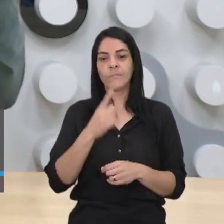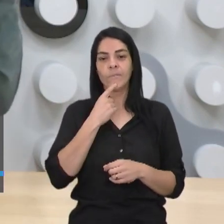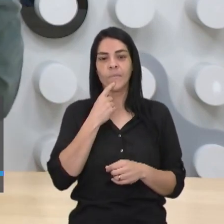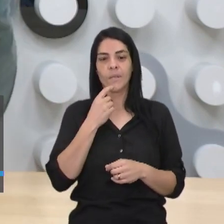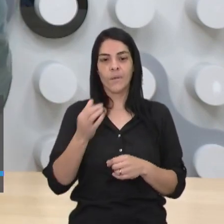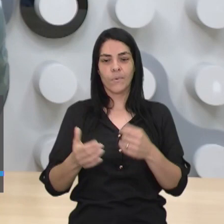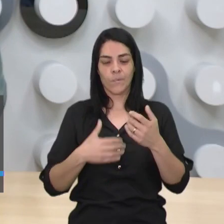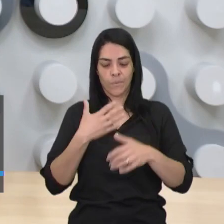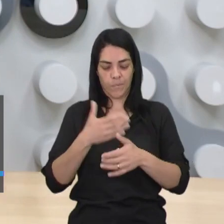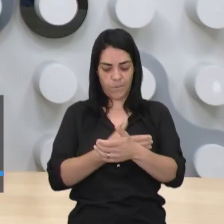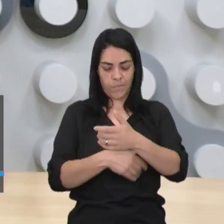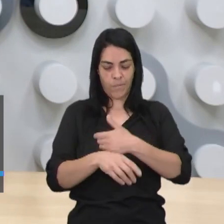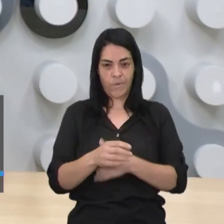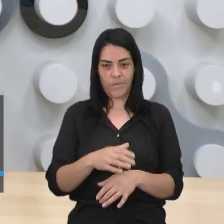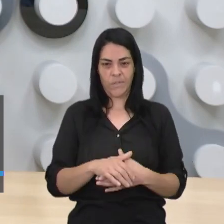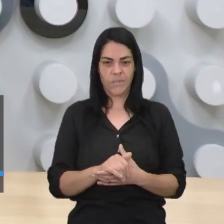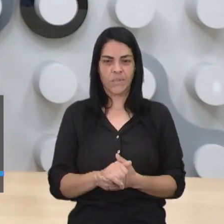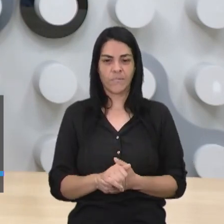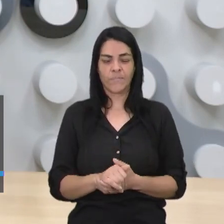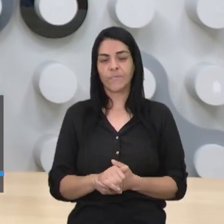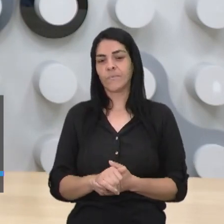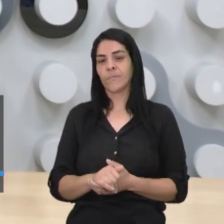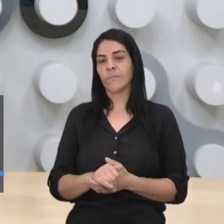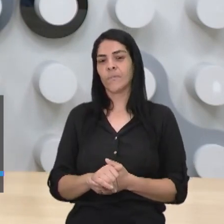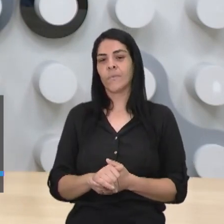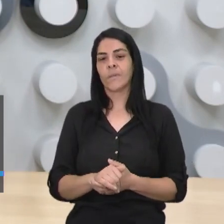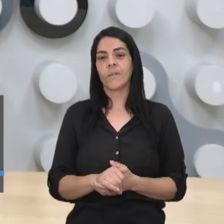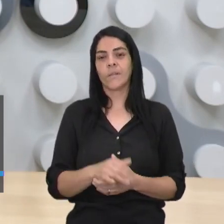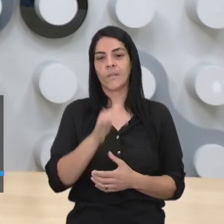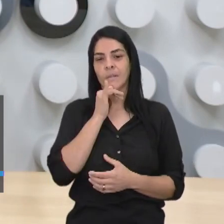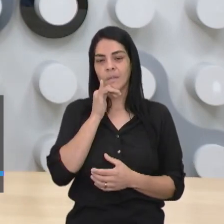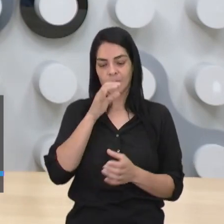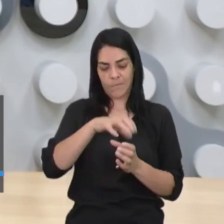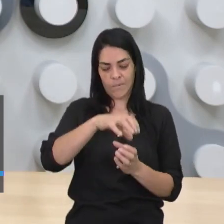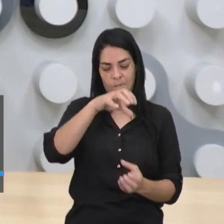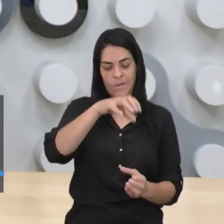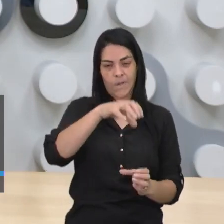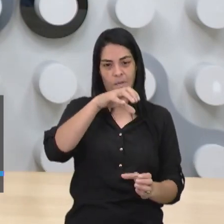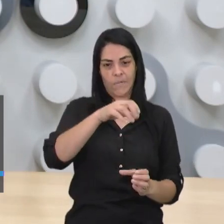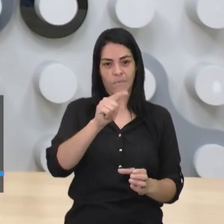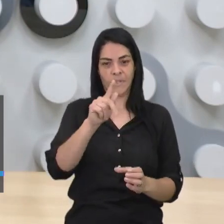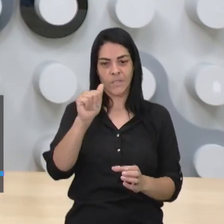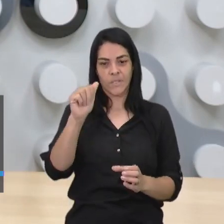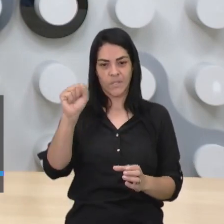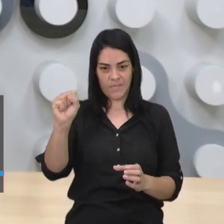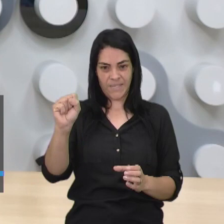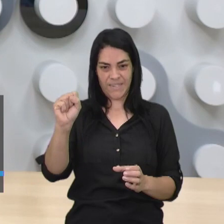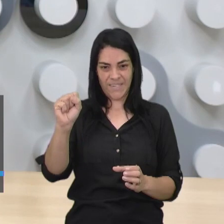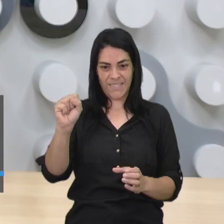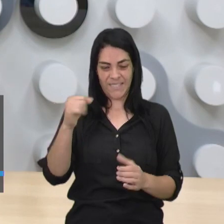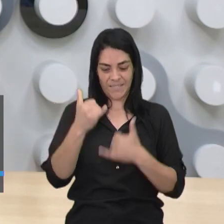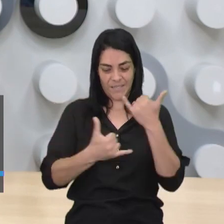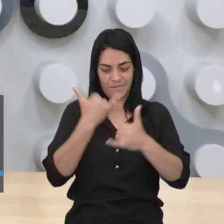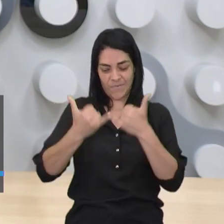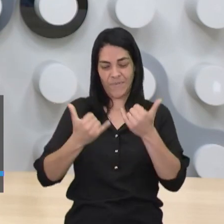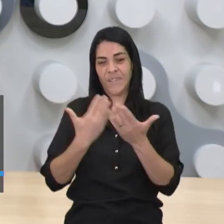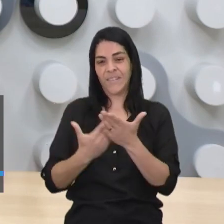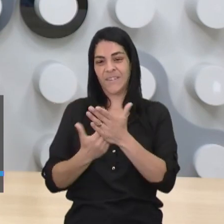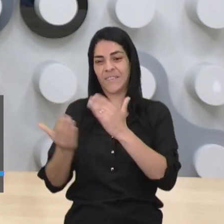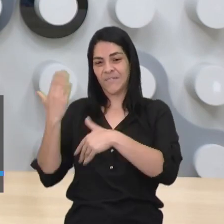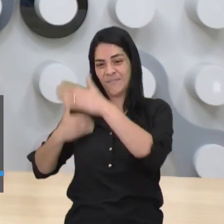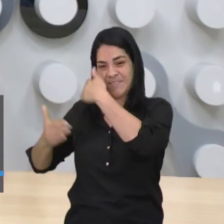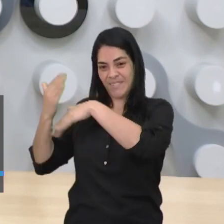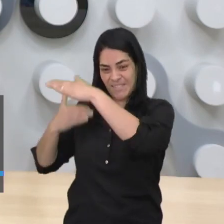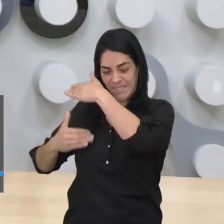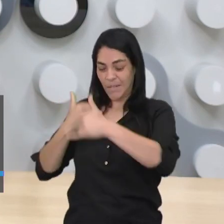sangue vão de repente querer ficar que nem aquela garrafa de gás, né? Que eu brinquei com vocês da aula, olha como eu lembro. Que eu falei